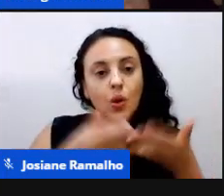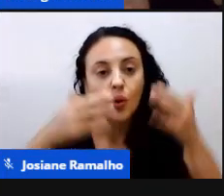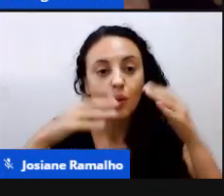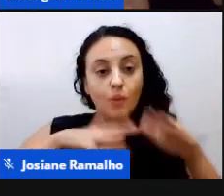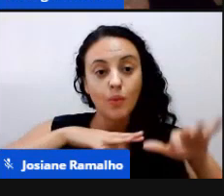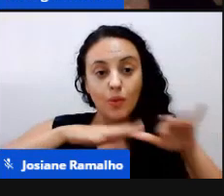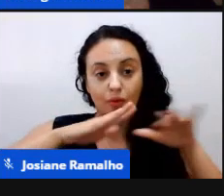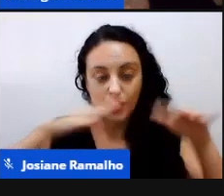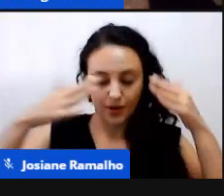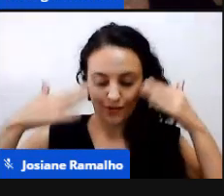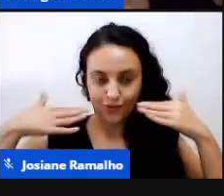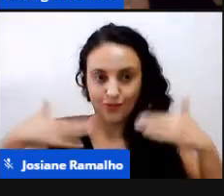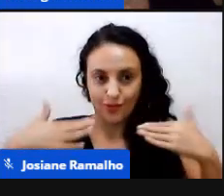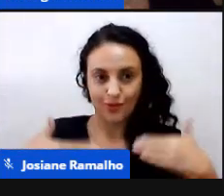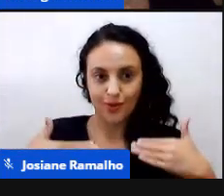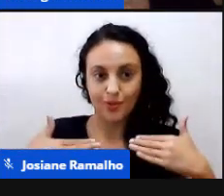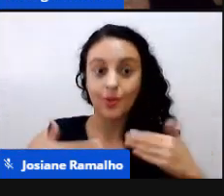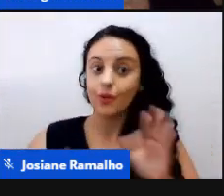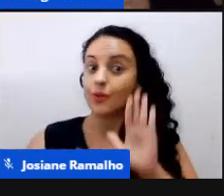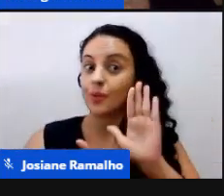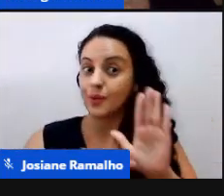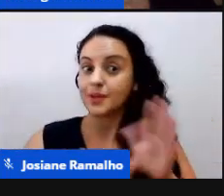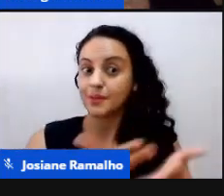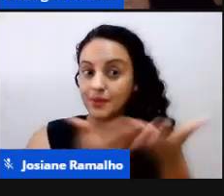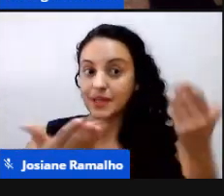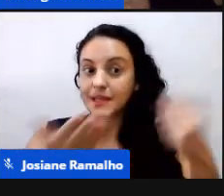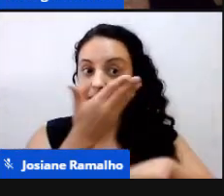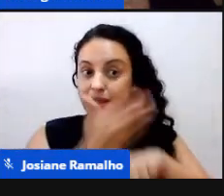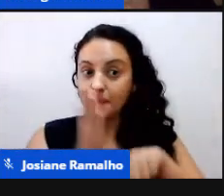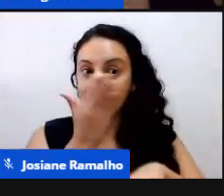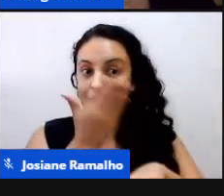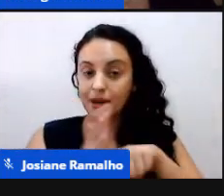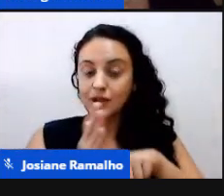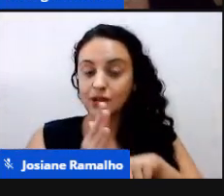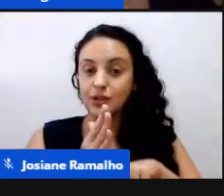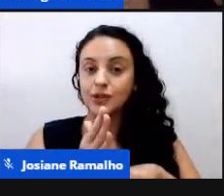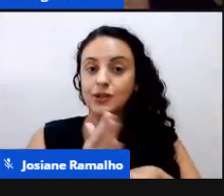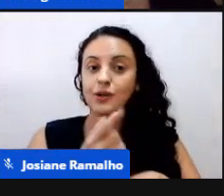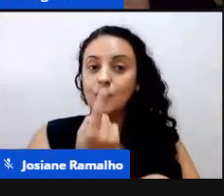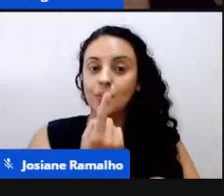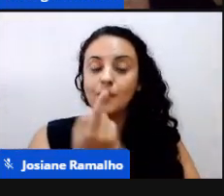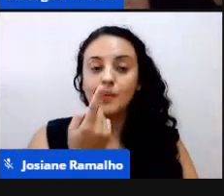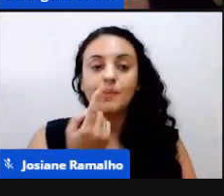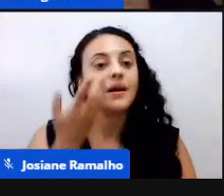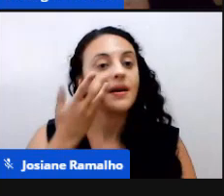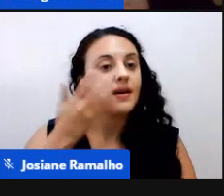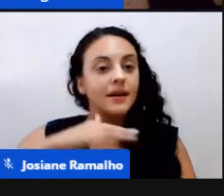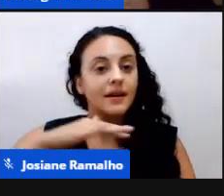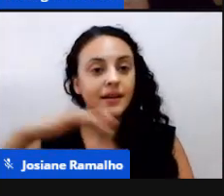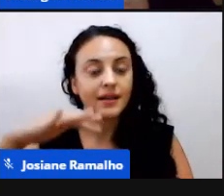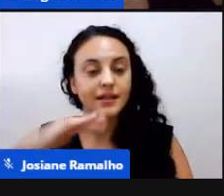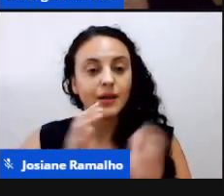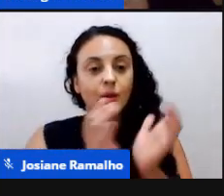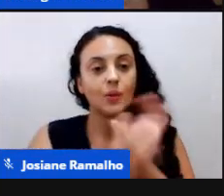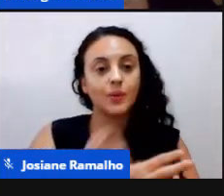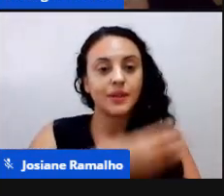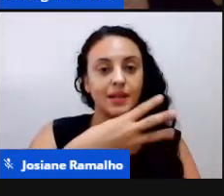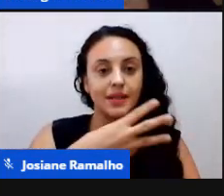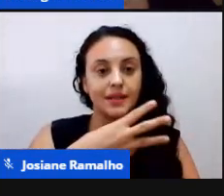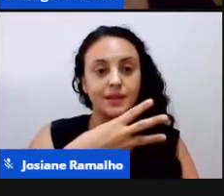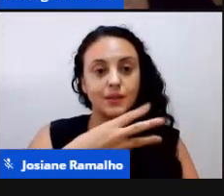A seguir, vou demonstrar para vocês na prática com uma criança do grupo 3 o circuito motor.